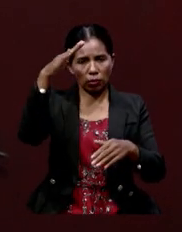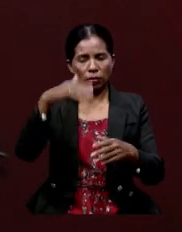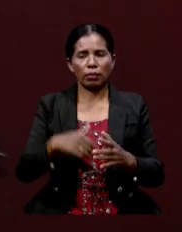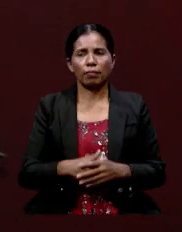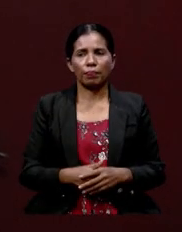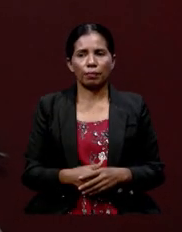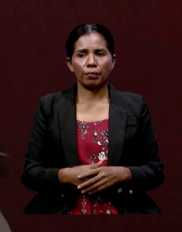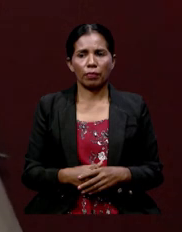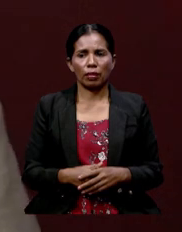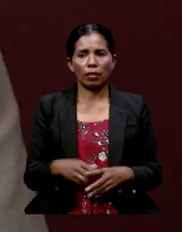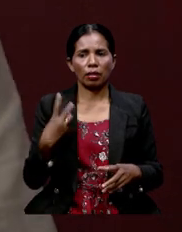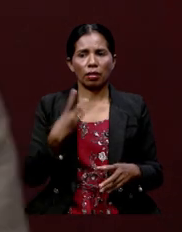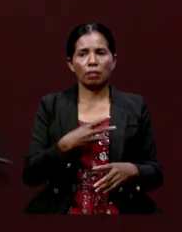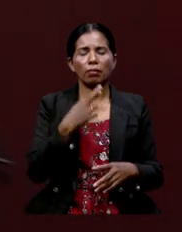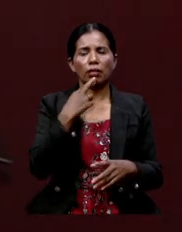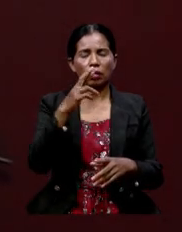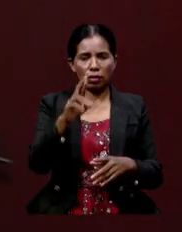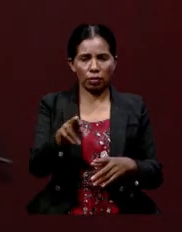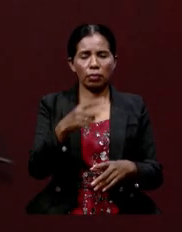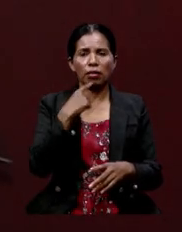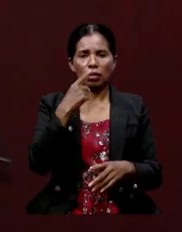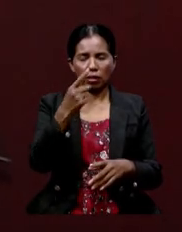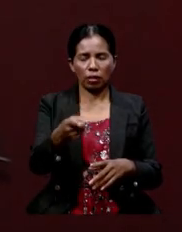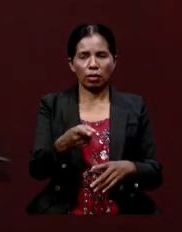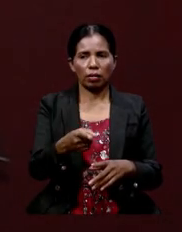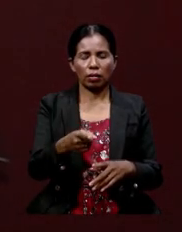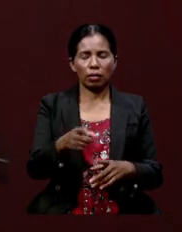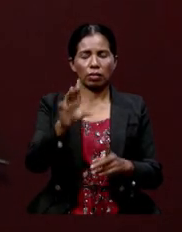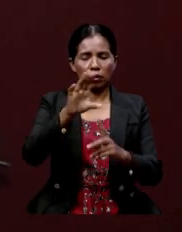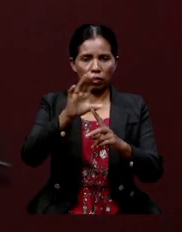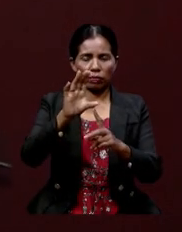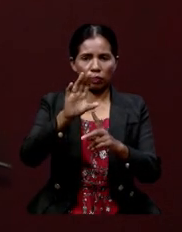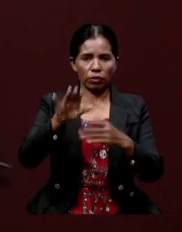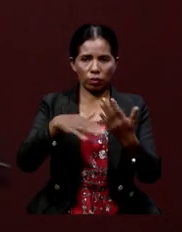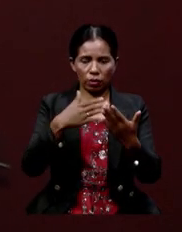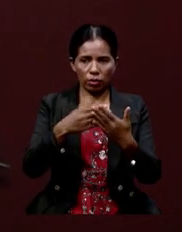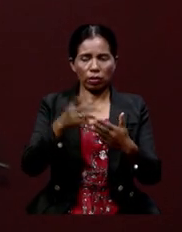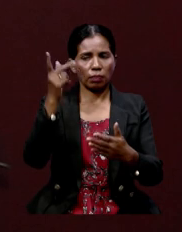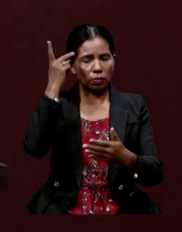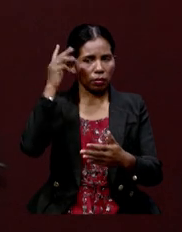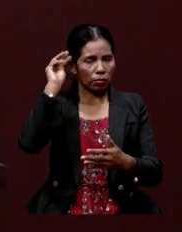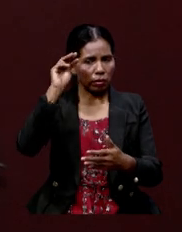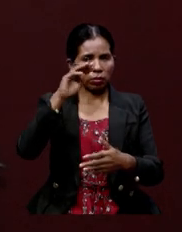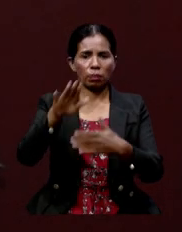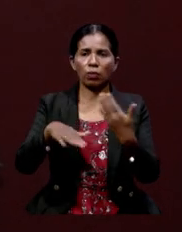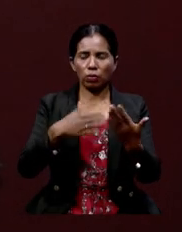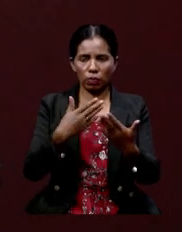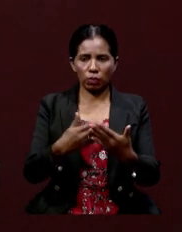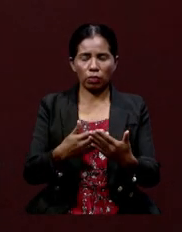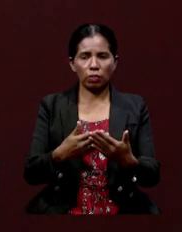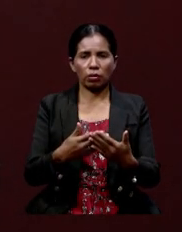maka a me recomenda ba na ilun sira ba primeiro ministro ba hutu hutu